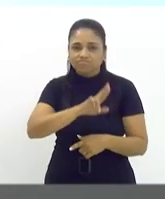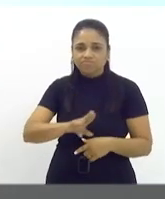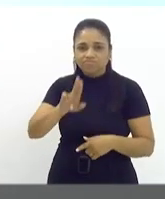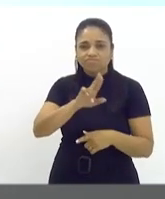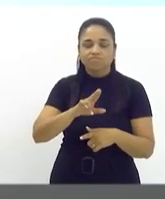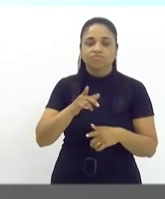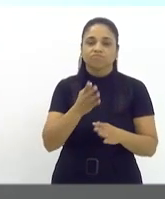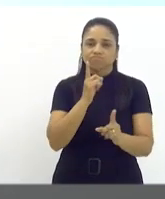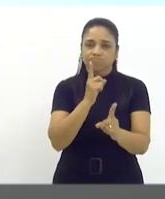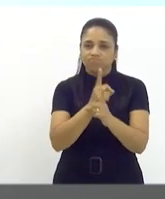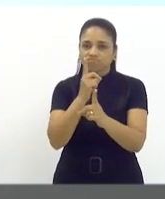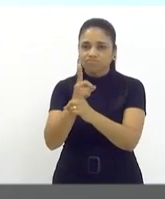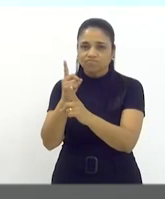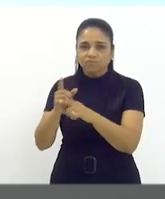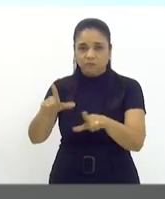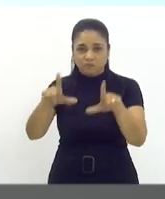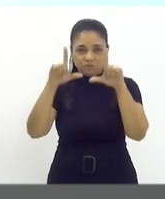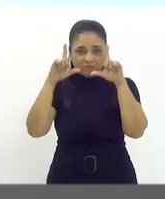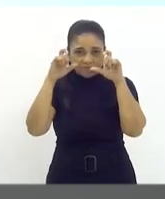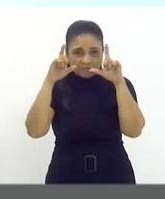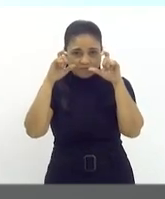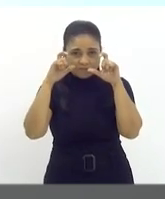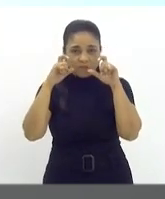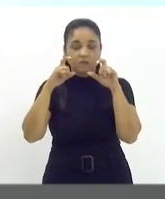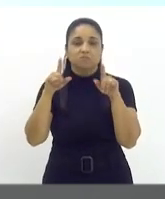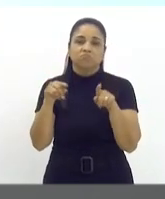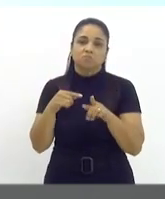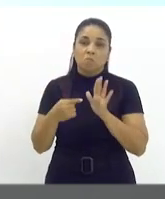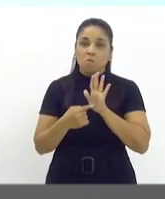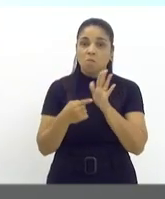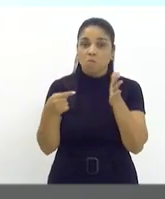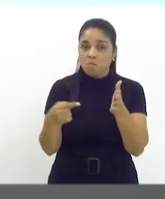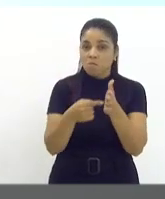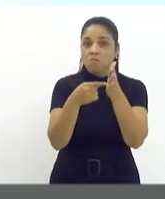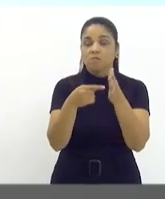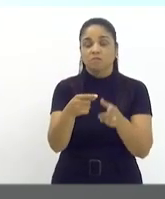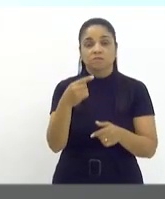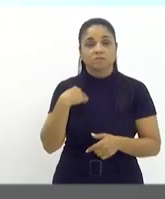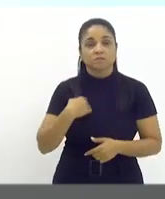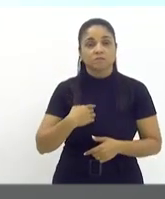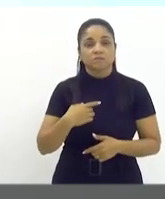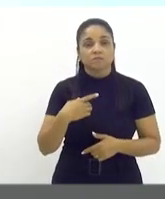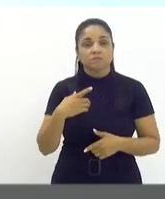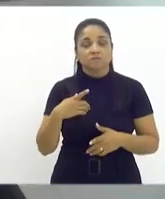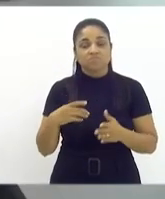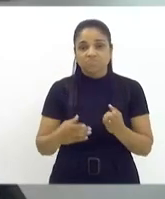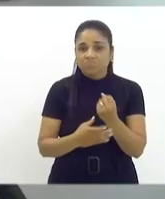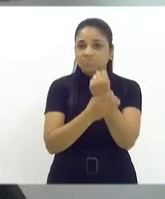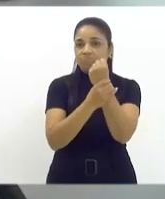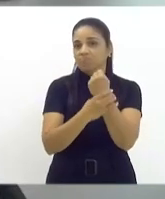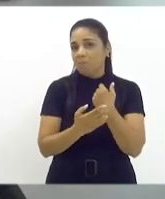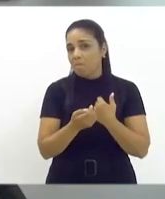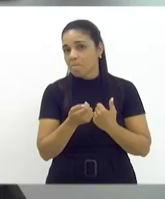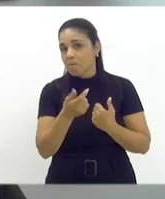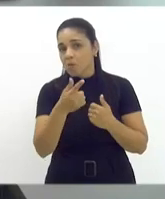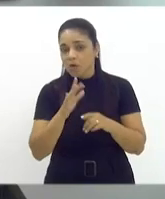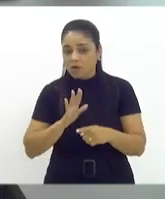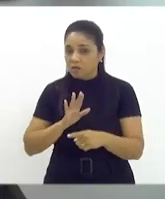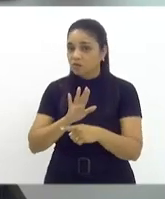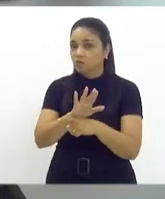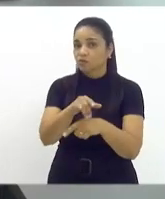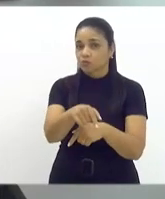reconhecimento sendo apontado constante violações da garantias mínimas o que contribui fundamentalmente para a questão